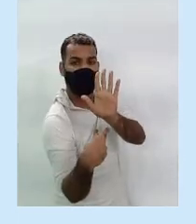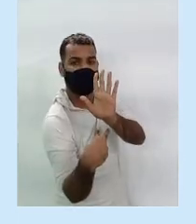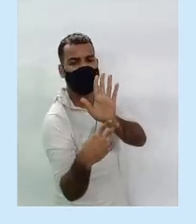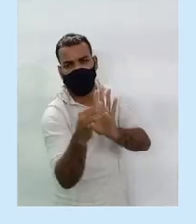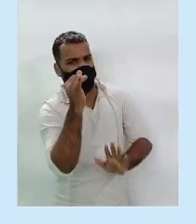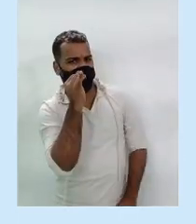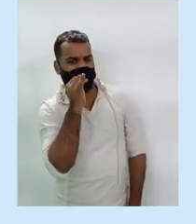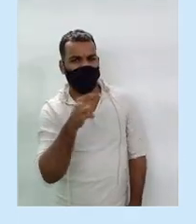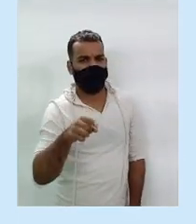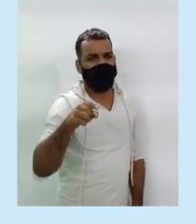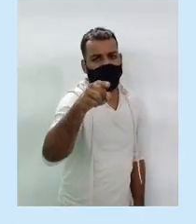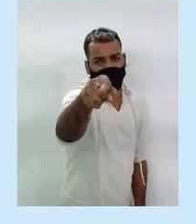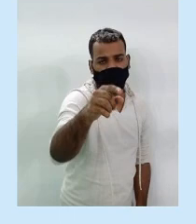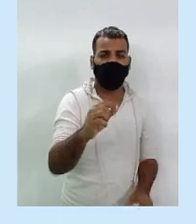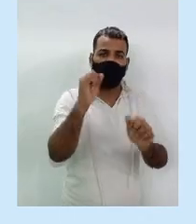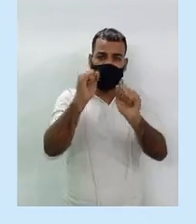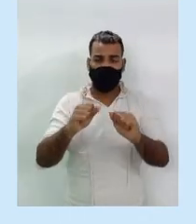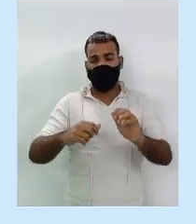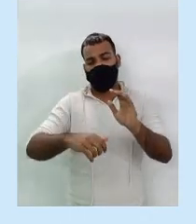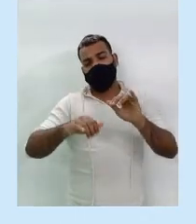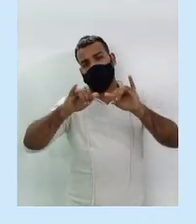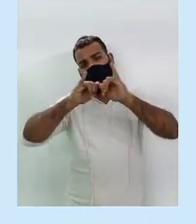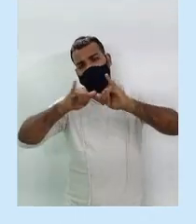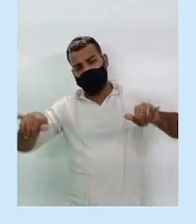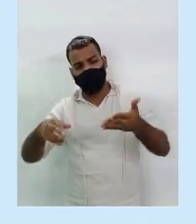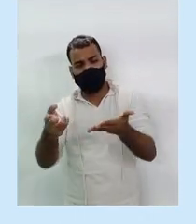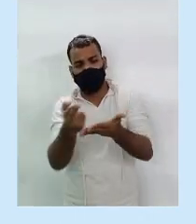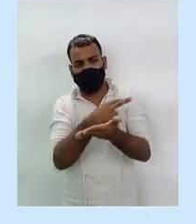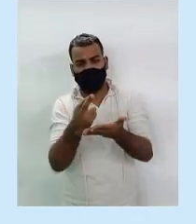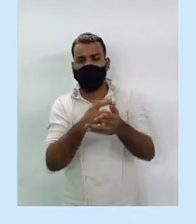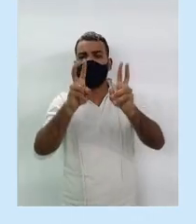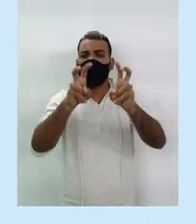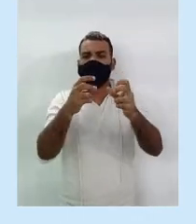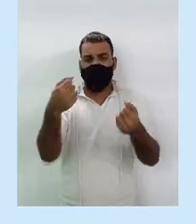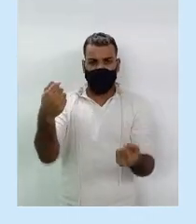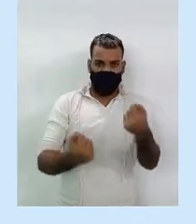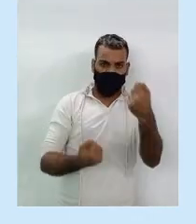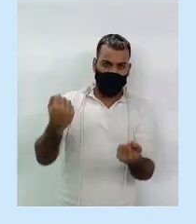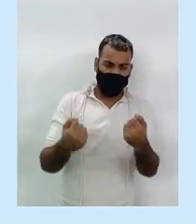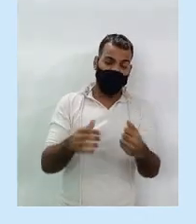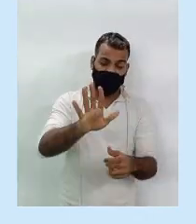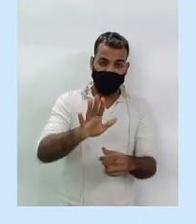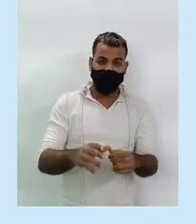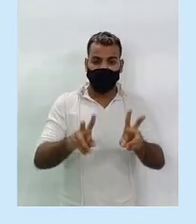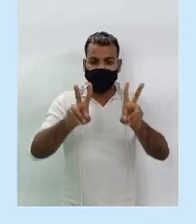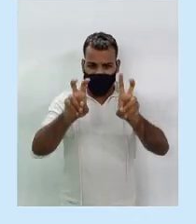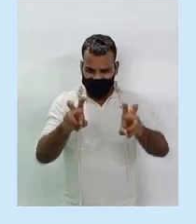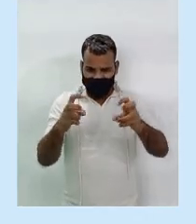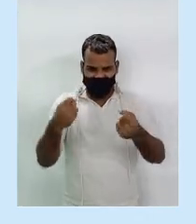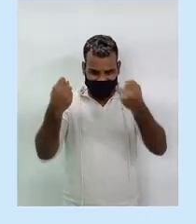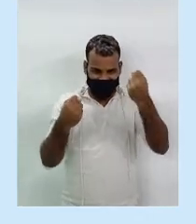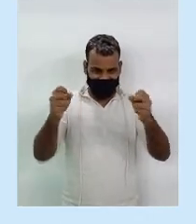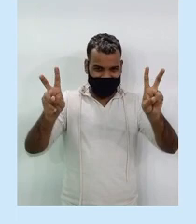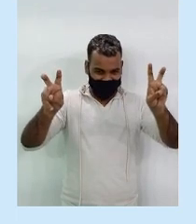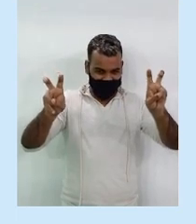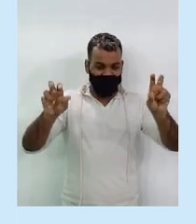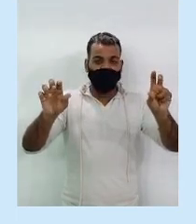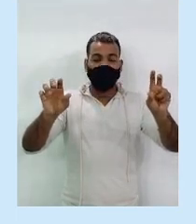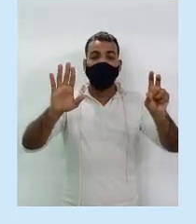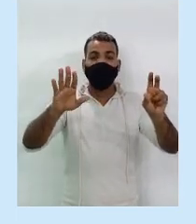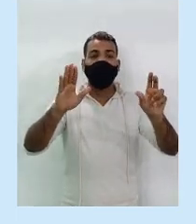por exemplo, colocar uma notícia em uma revista de transporte. Agora lembre-se que uma revista de transporte, o interesse,